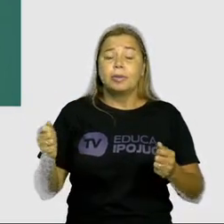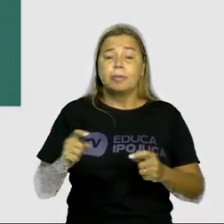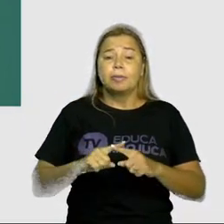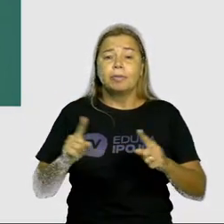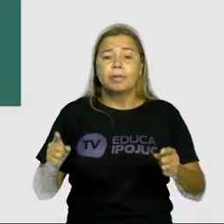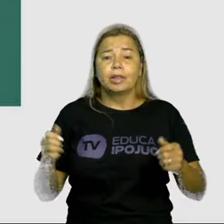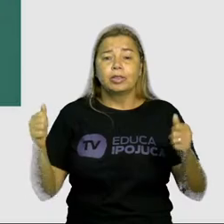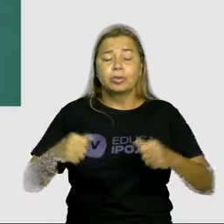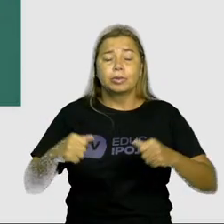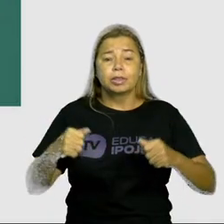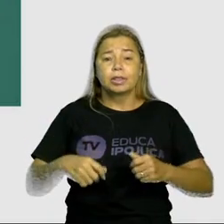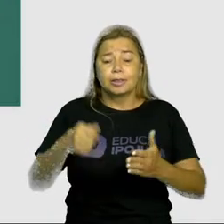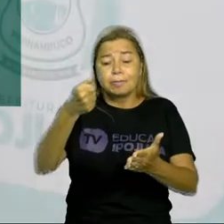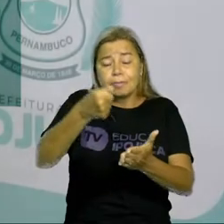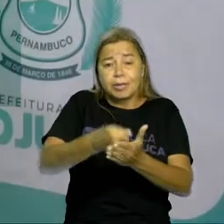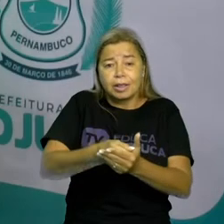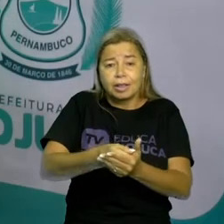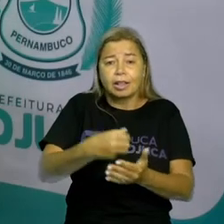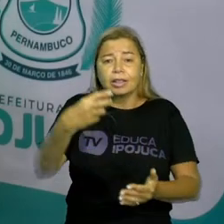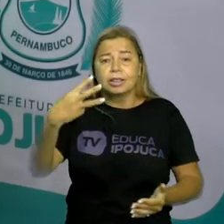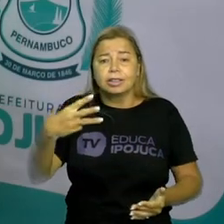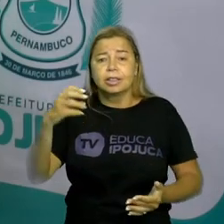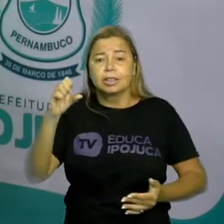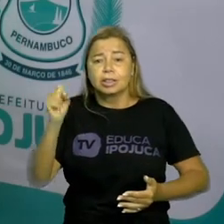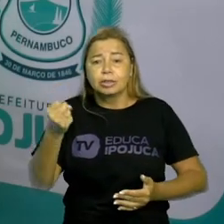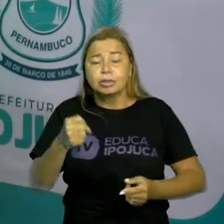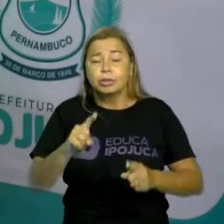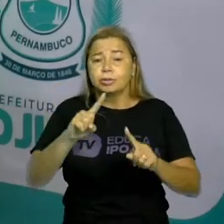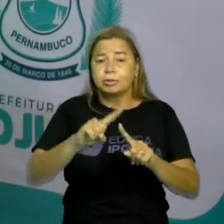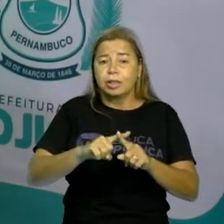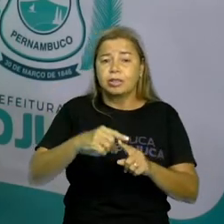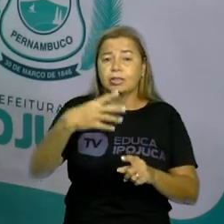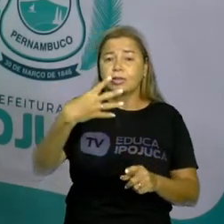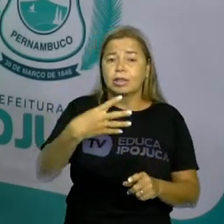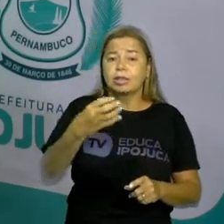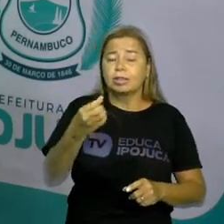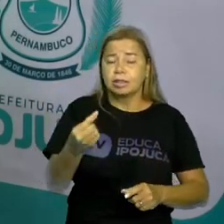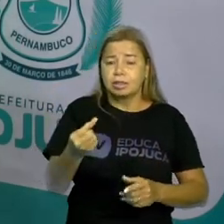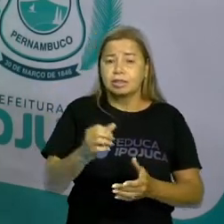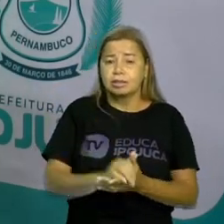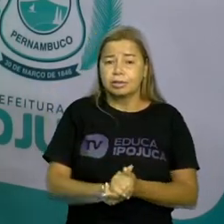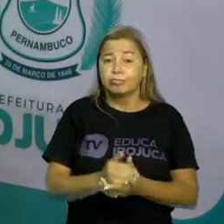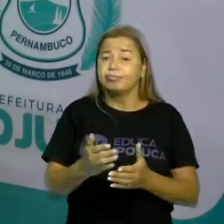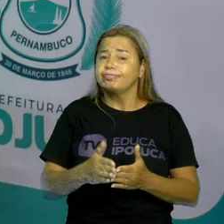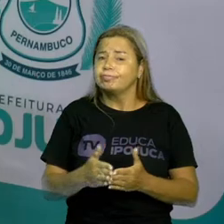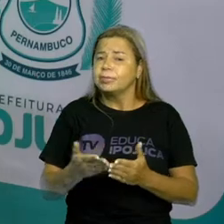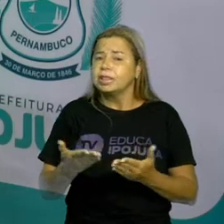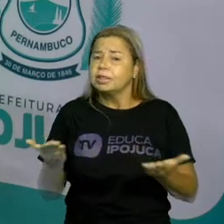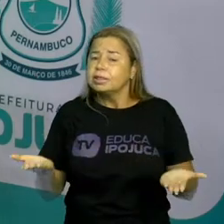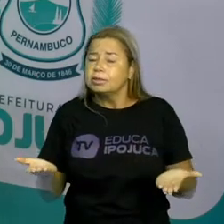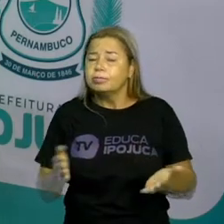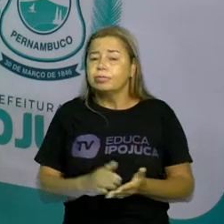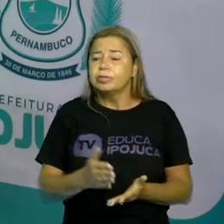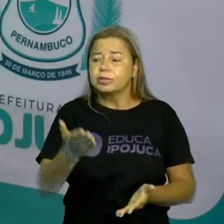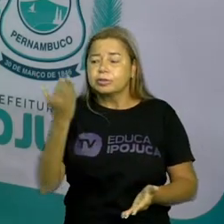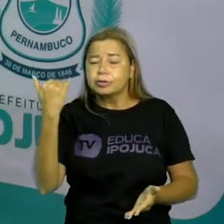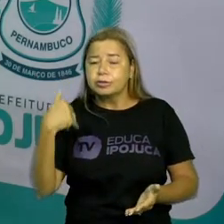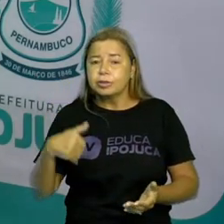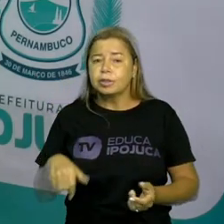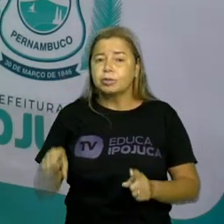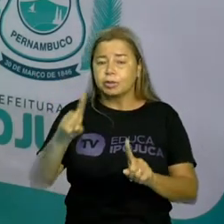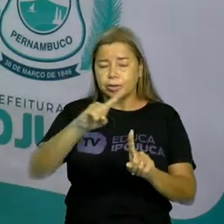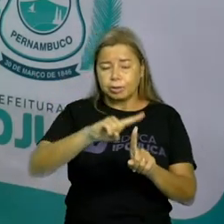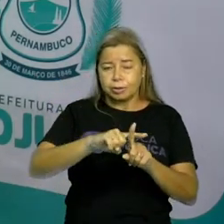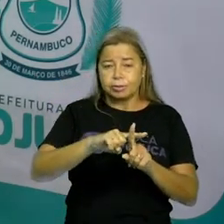uma de R$ 46,00. Será que vai dar esse valor? Vamos fazer a continha. 38